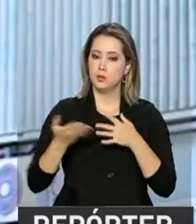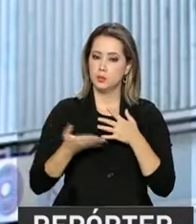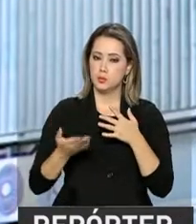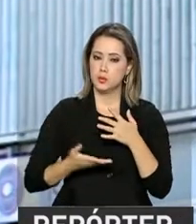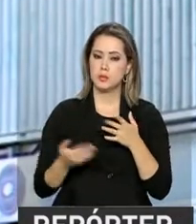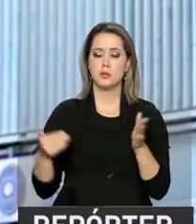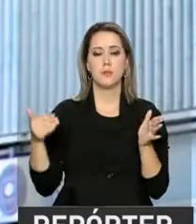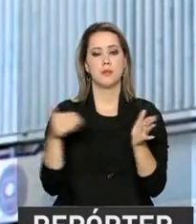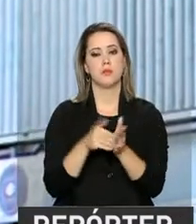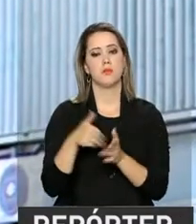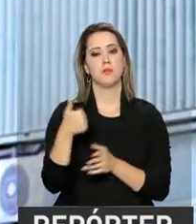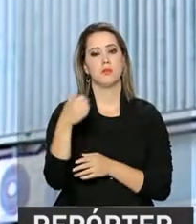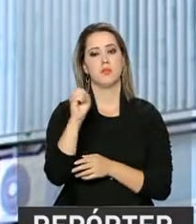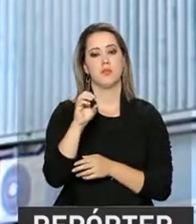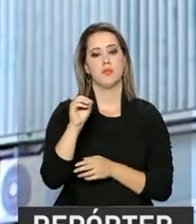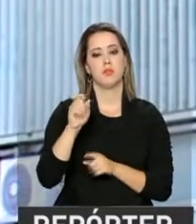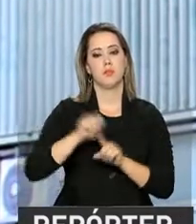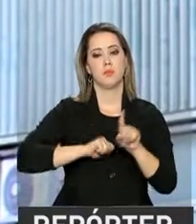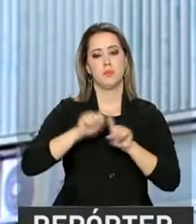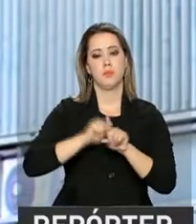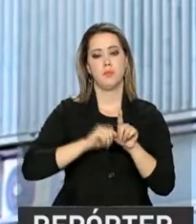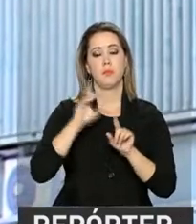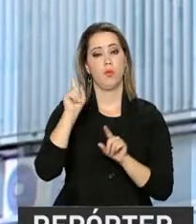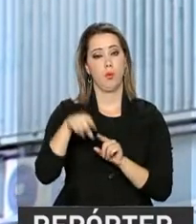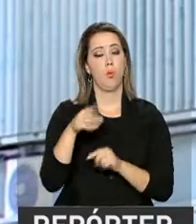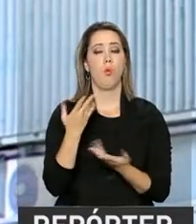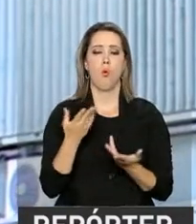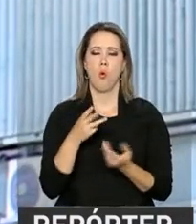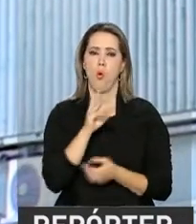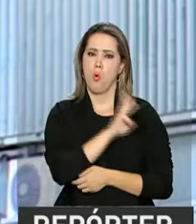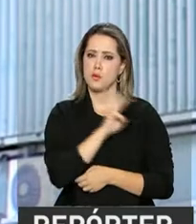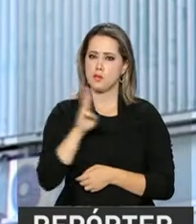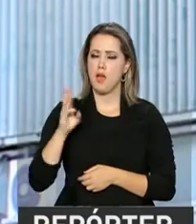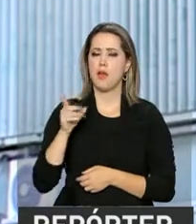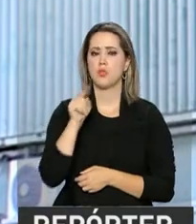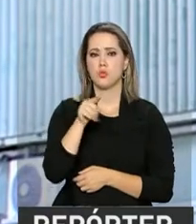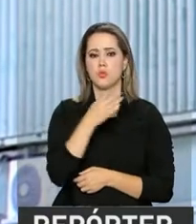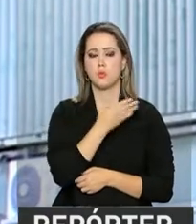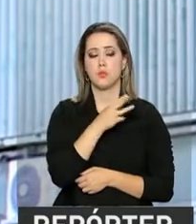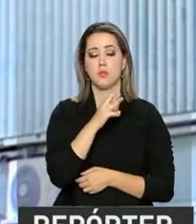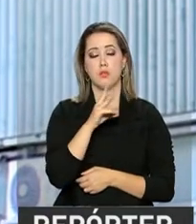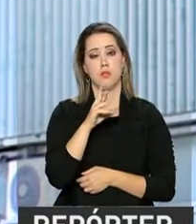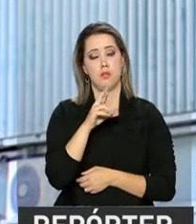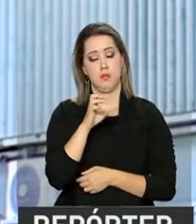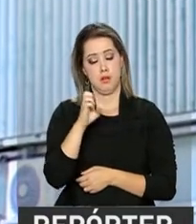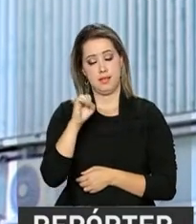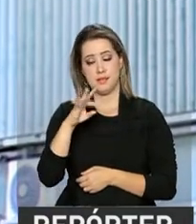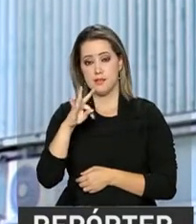máximo será de até 180 meses. O endereço da Receita Federal na internet é